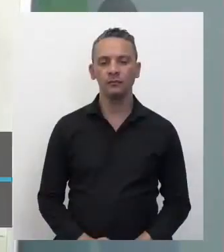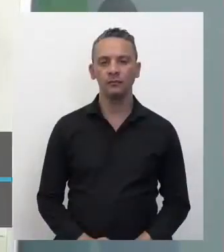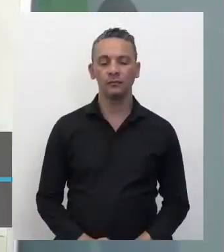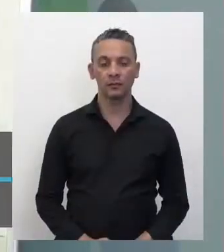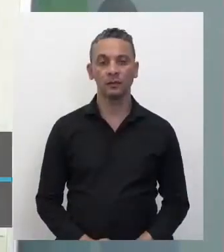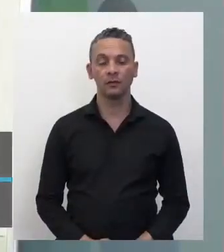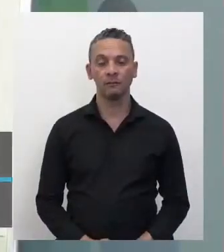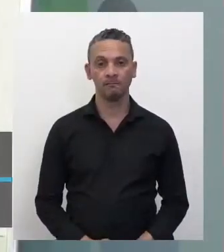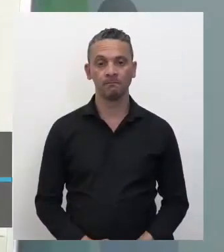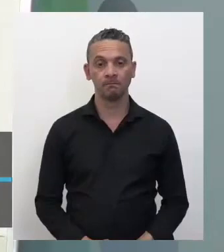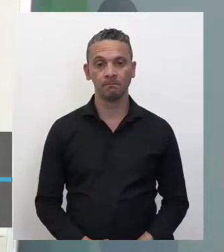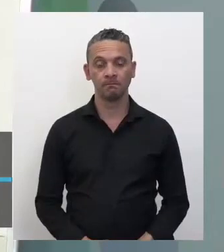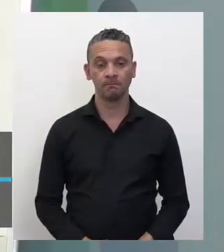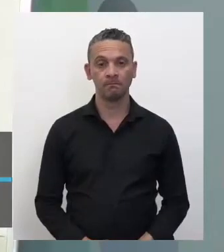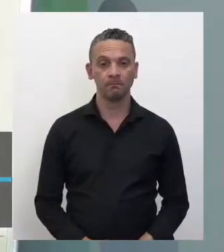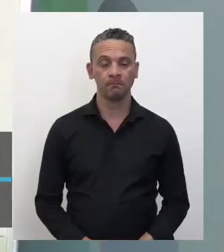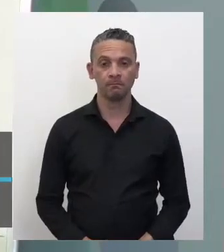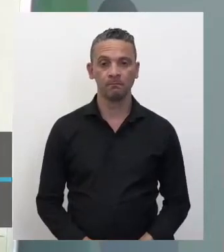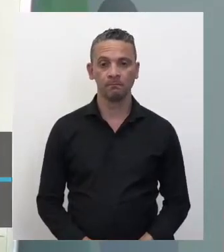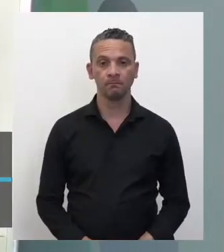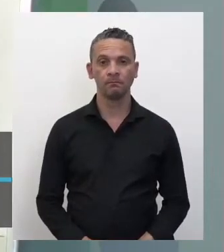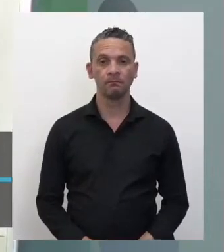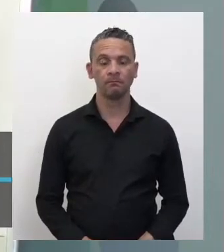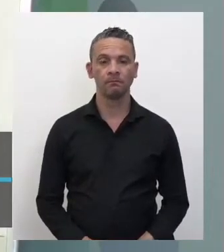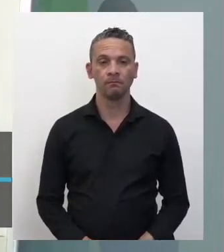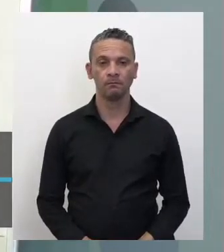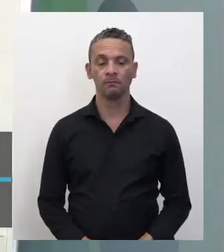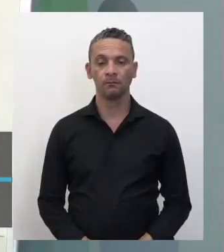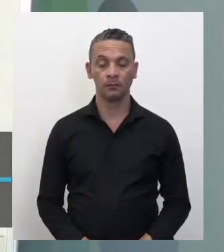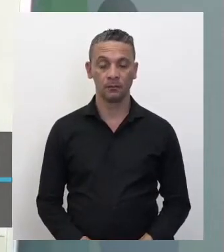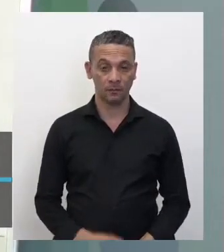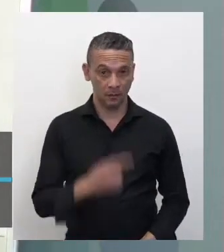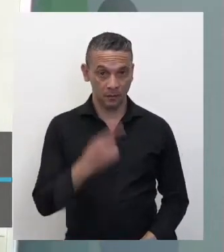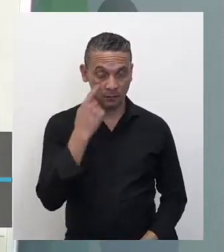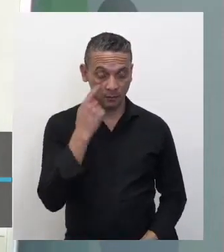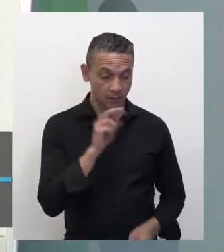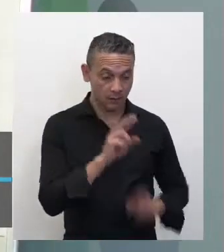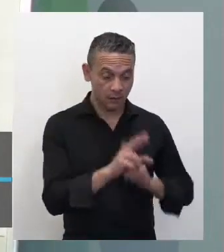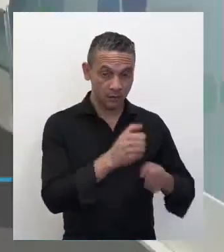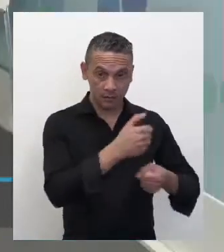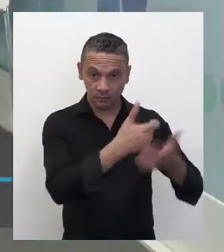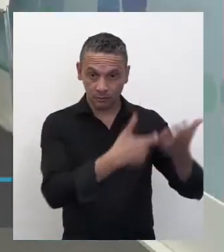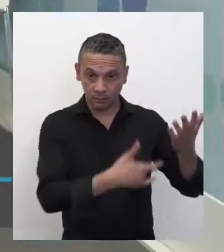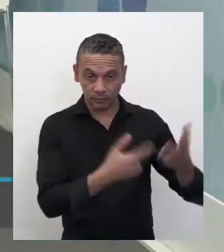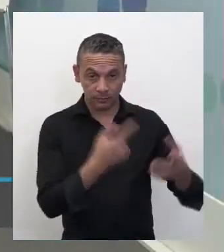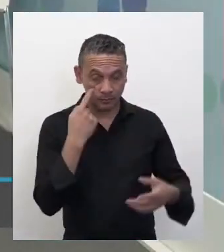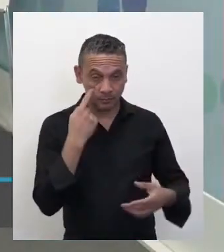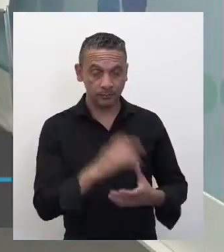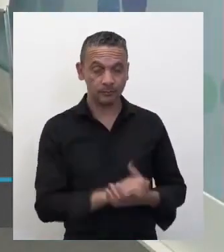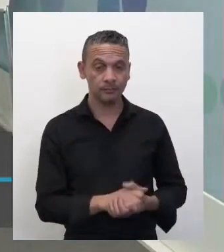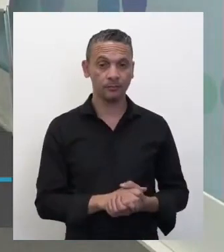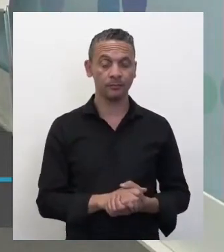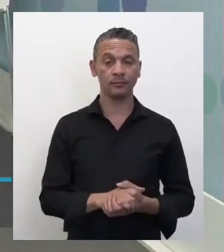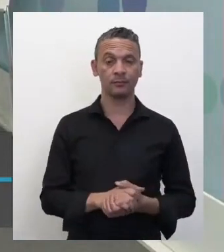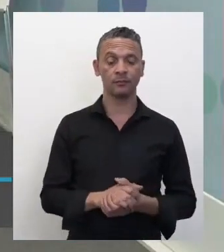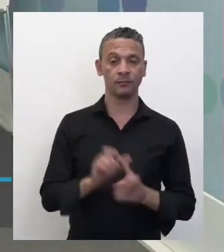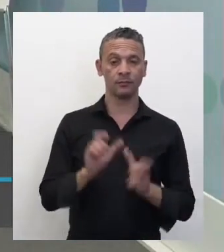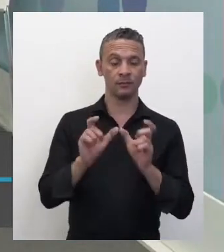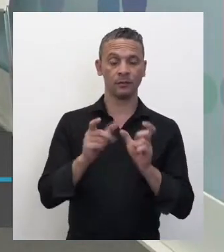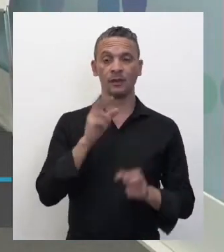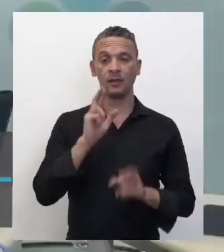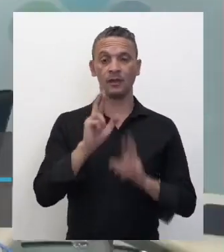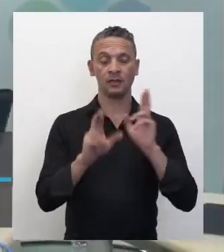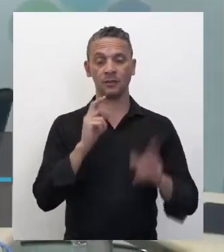We are back. Let's check if they found it. Vamos ver se eles encontraram, Ed. Vamos lá, a maioria colocou more, então Alex,